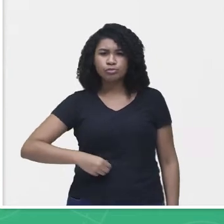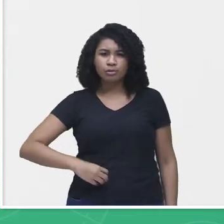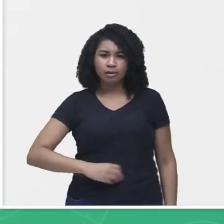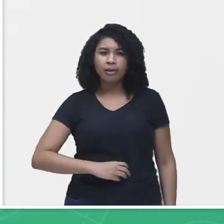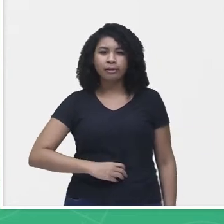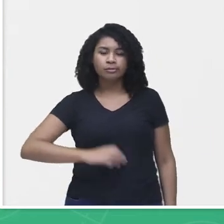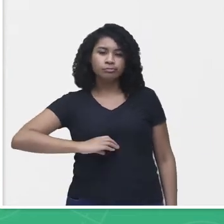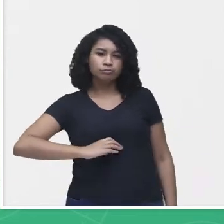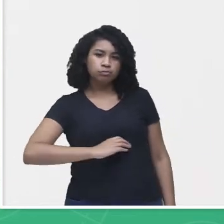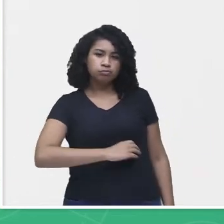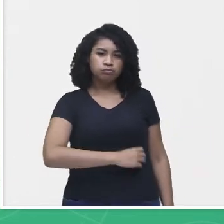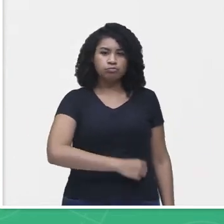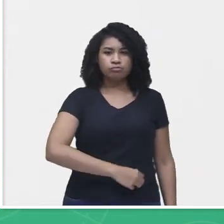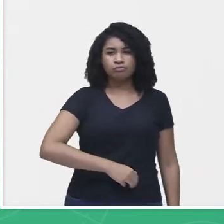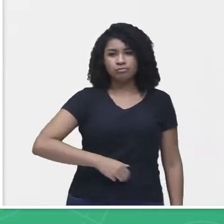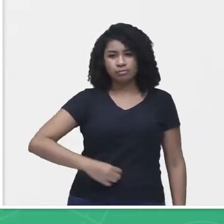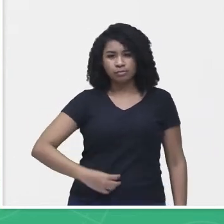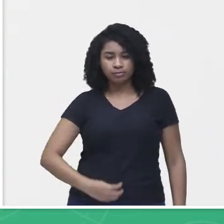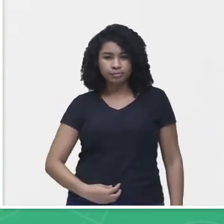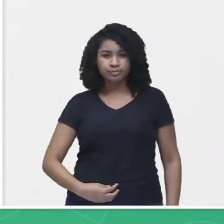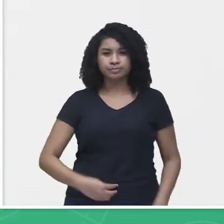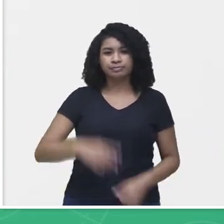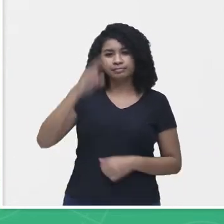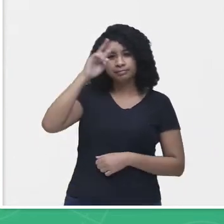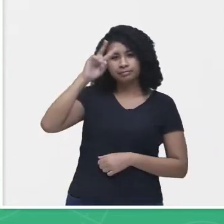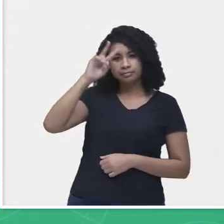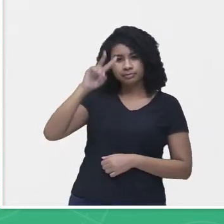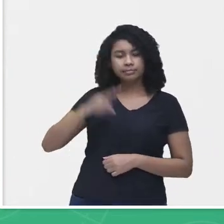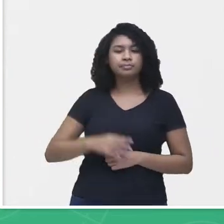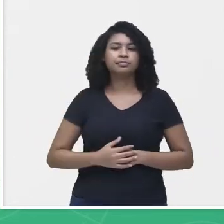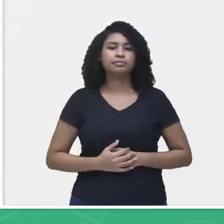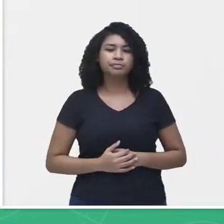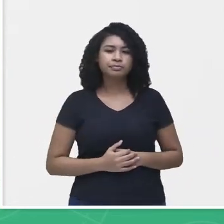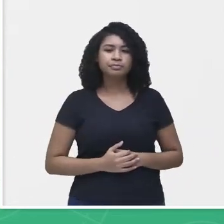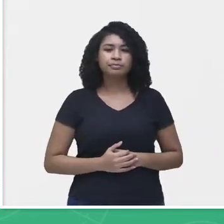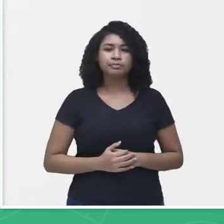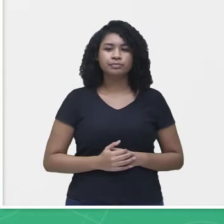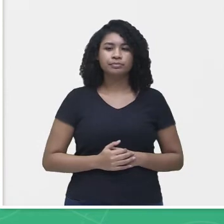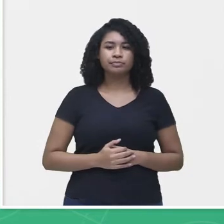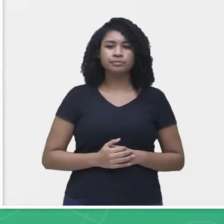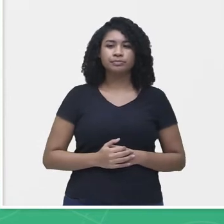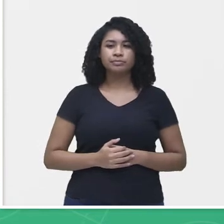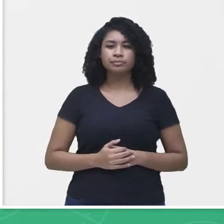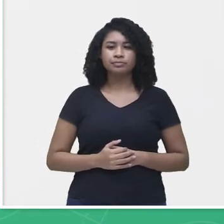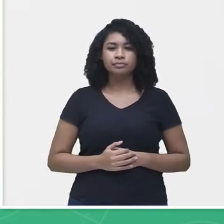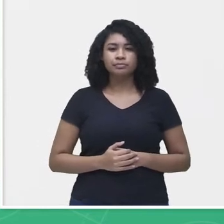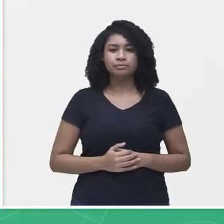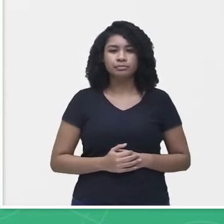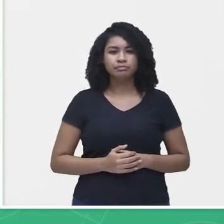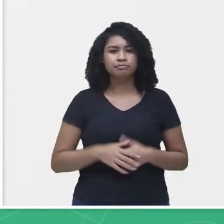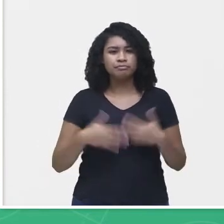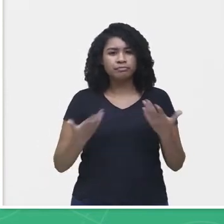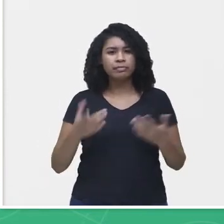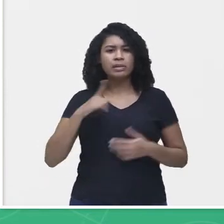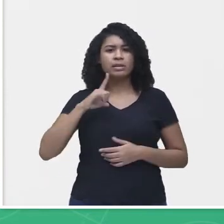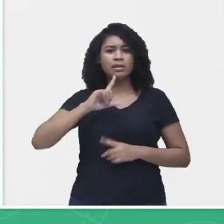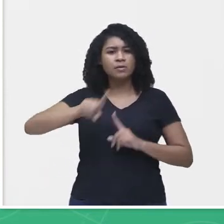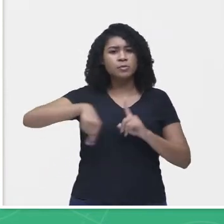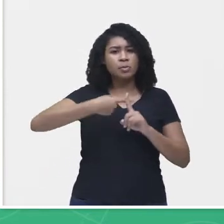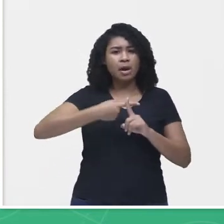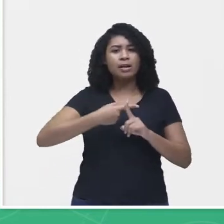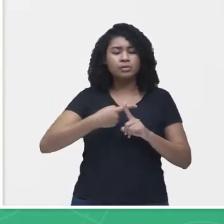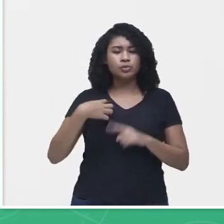bolo alimentar, quimo, quilo e as fezes que vão ser produzidas e colocadas para fora. E nós temos ainda os